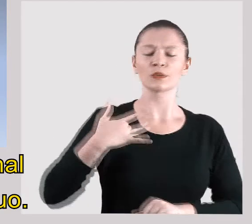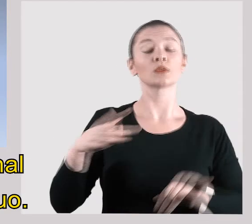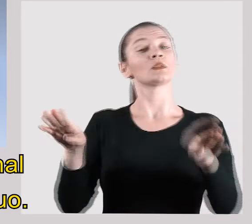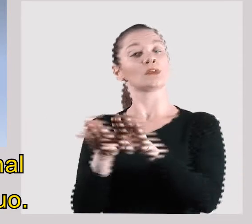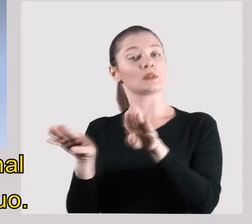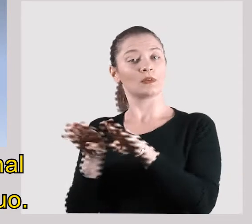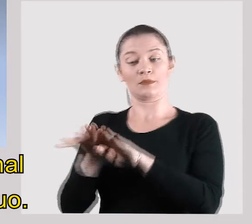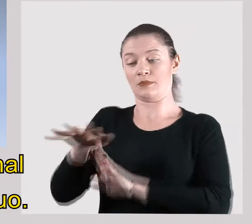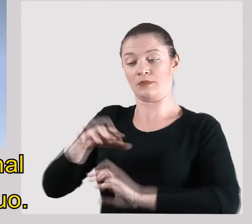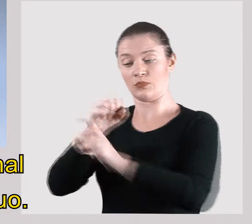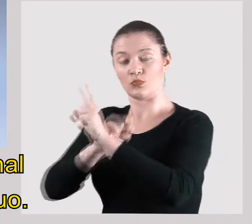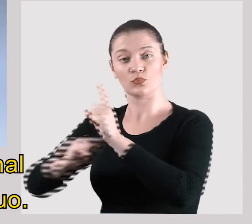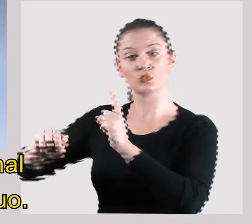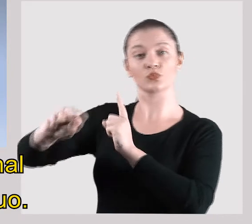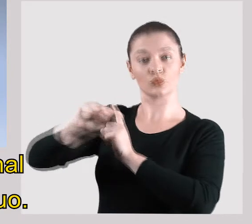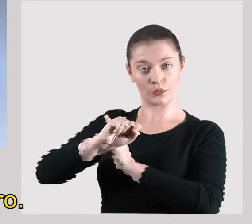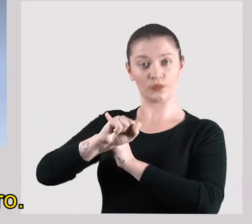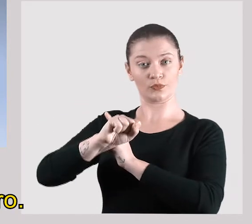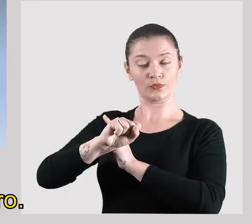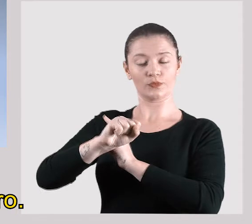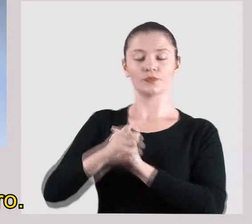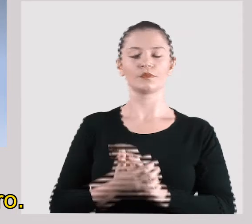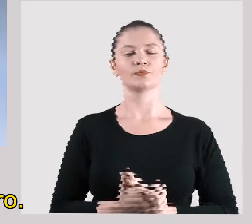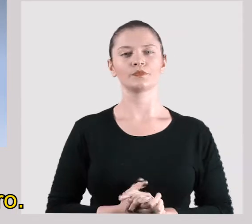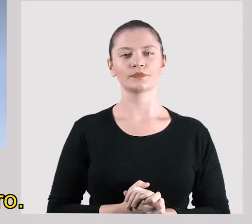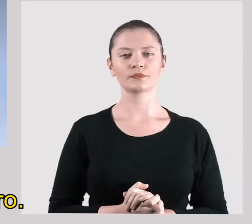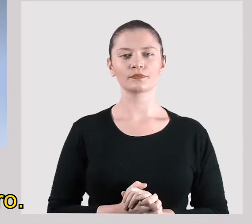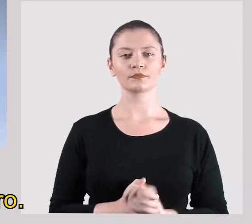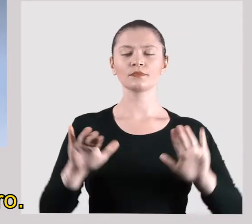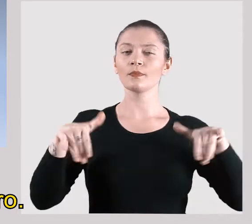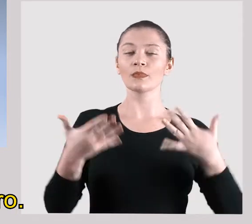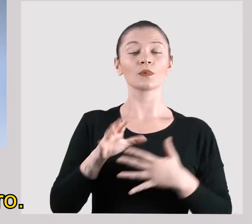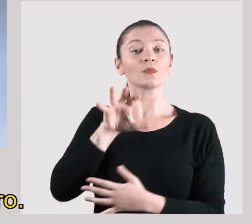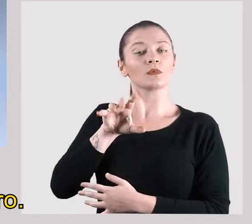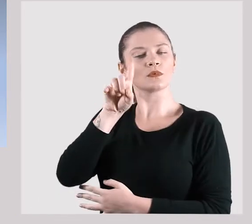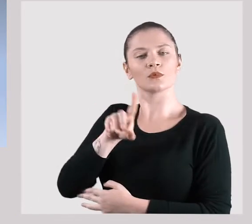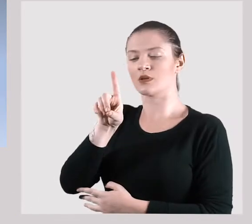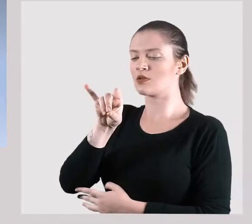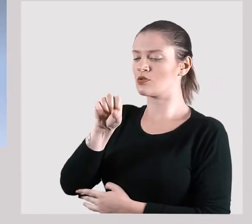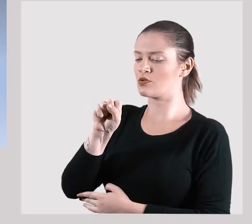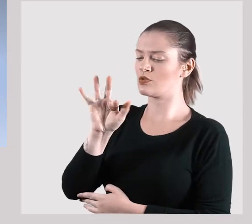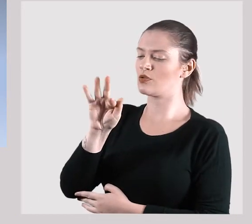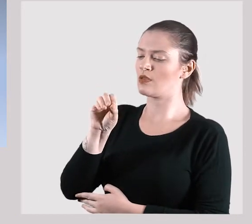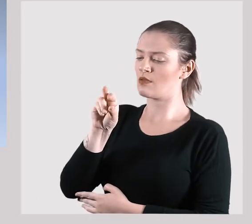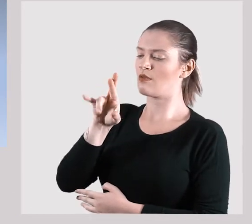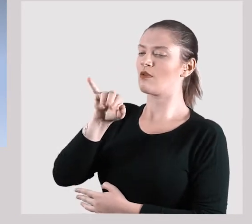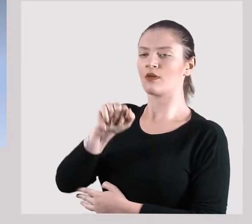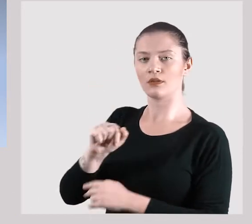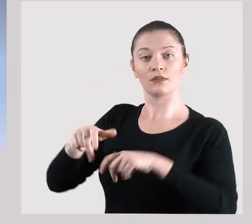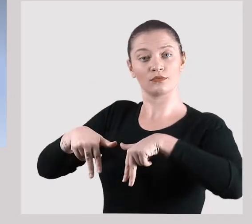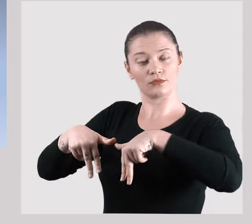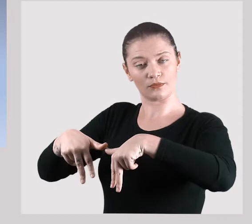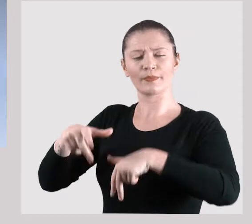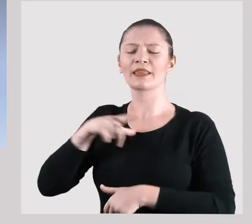ocupacional, em áreas importantes do indivíduo. Então, isso é a disforia de gênero. Existem duas